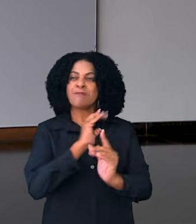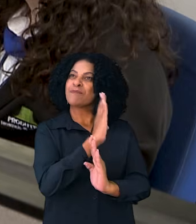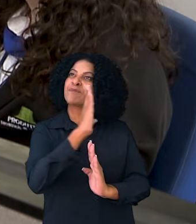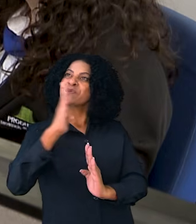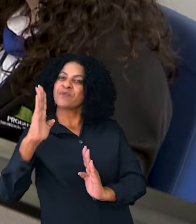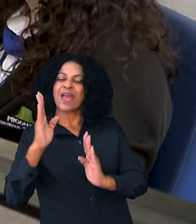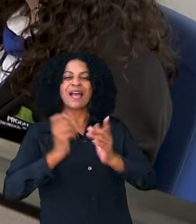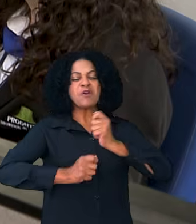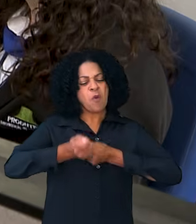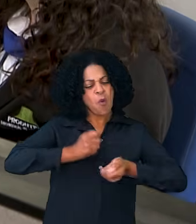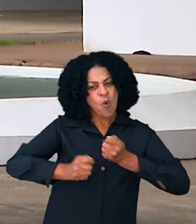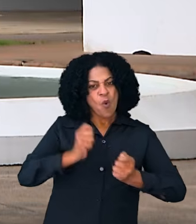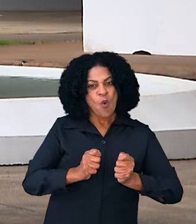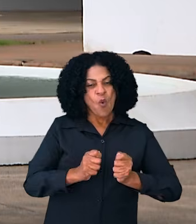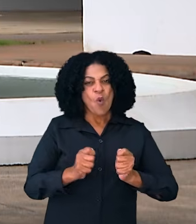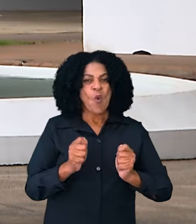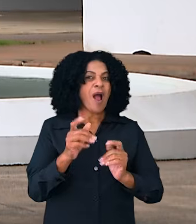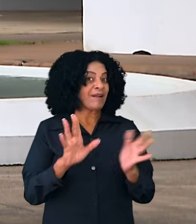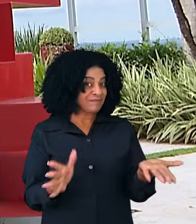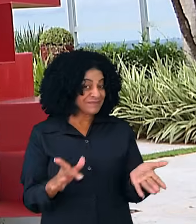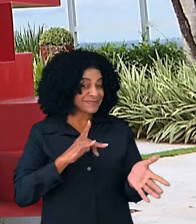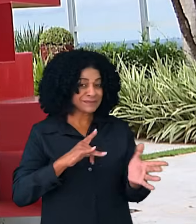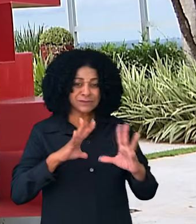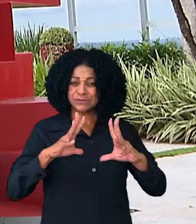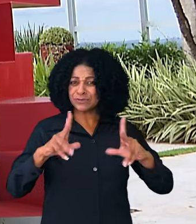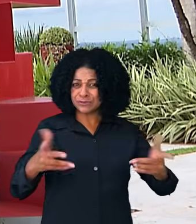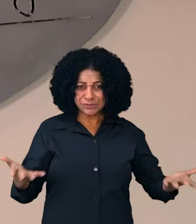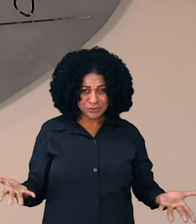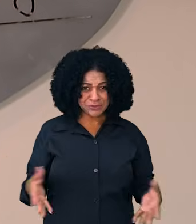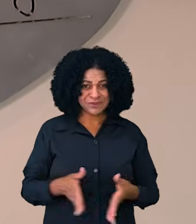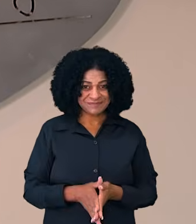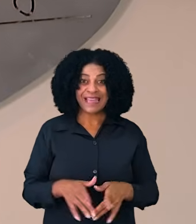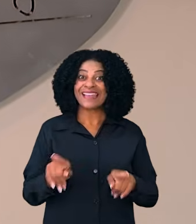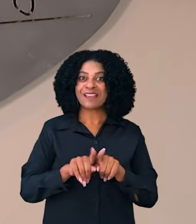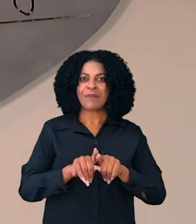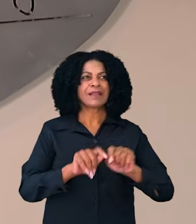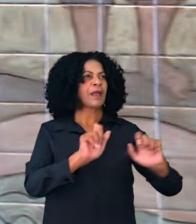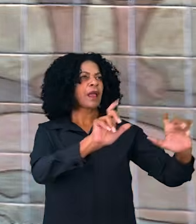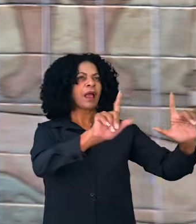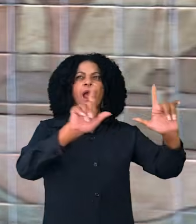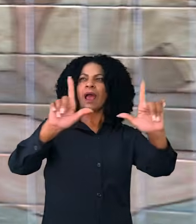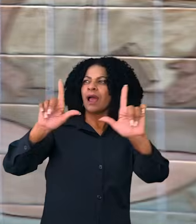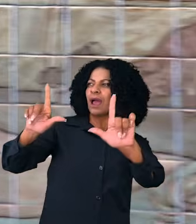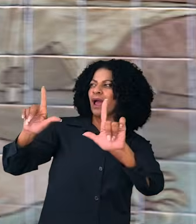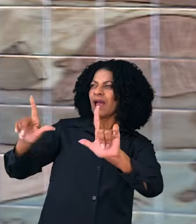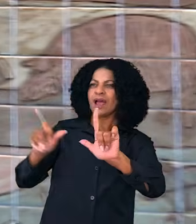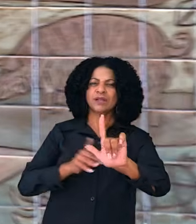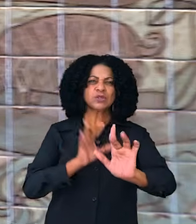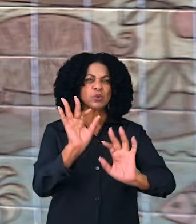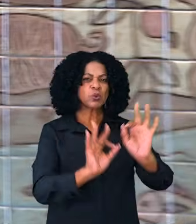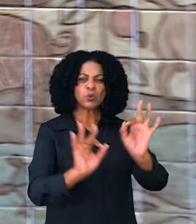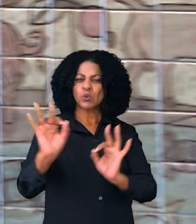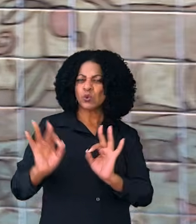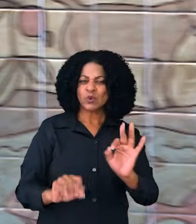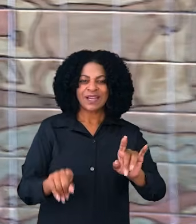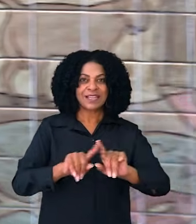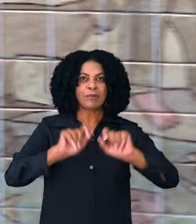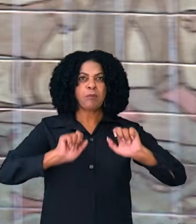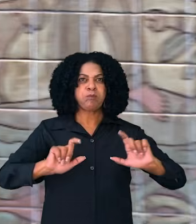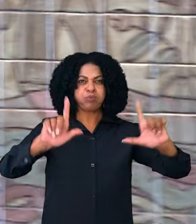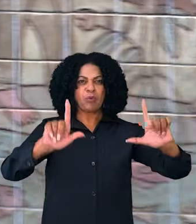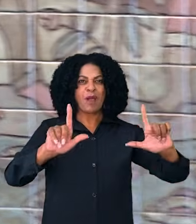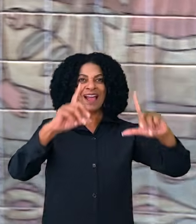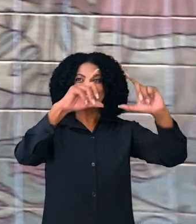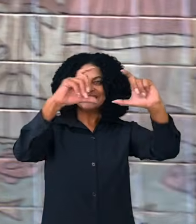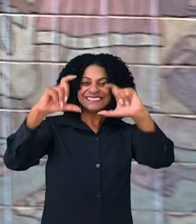áreas administrativas. O edifício também reúne um acervo de obras de arte. Entre os destaques está o painel em